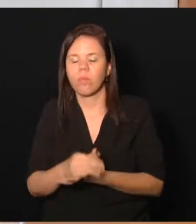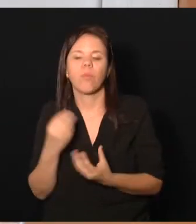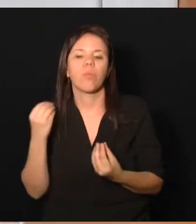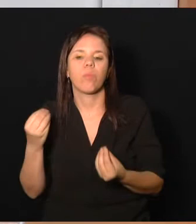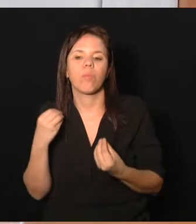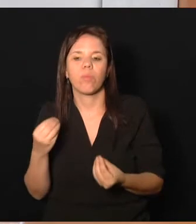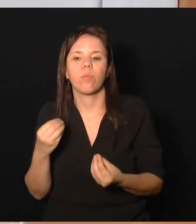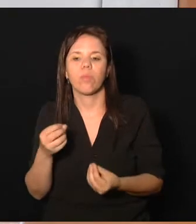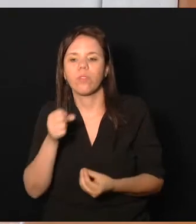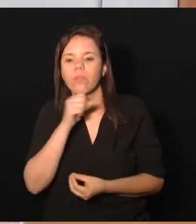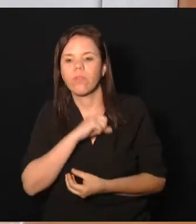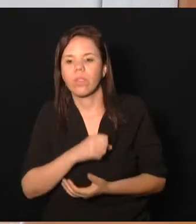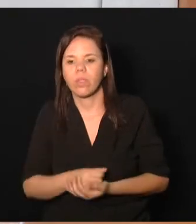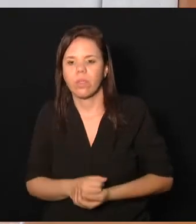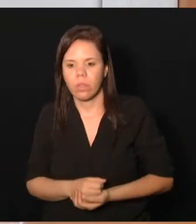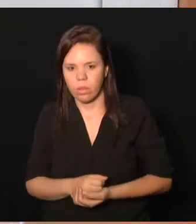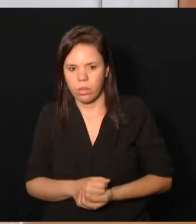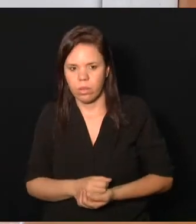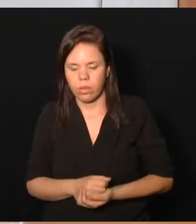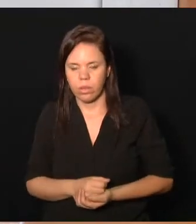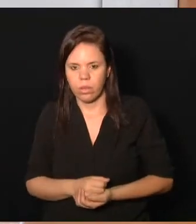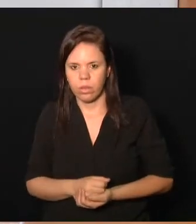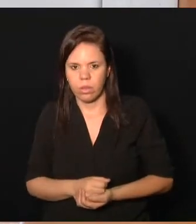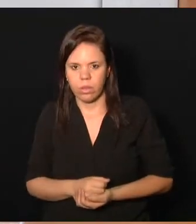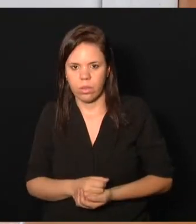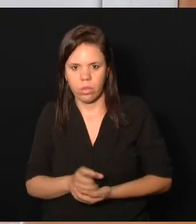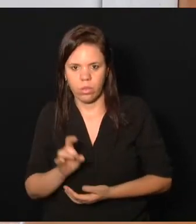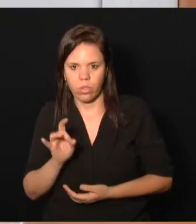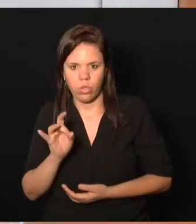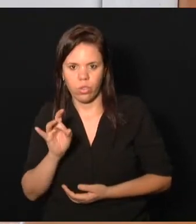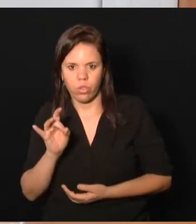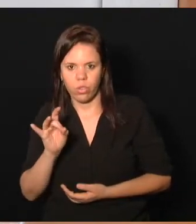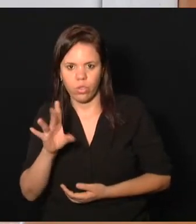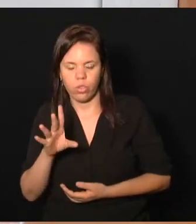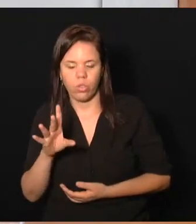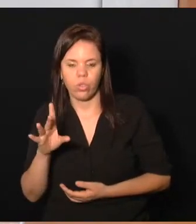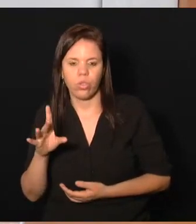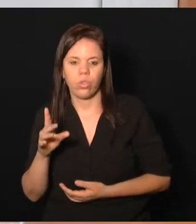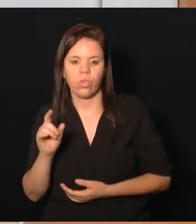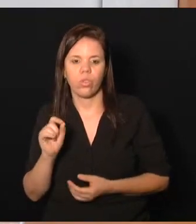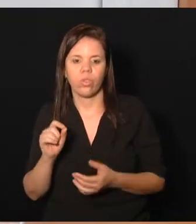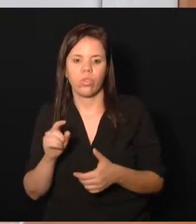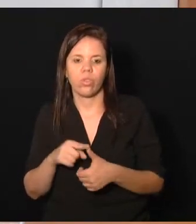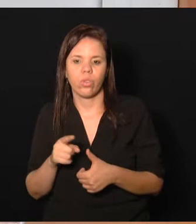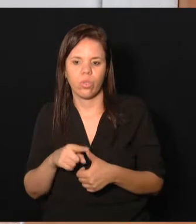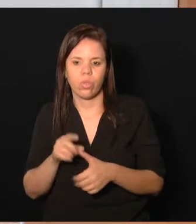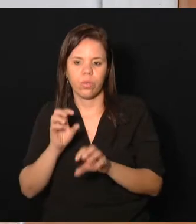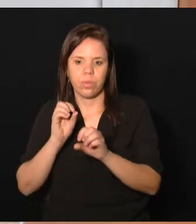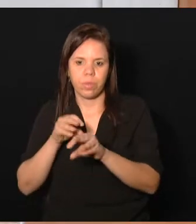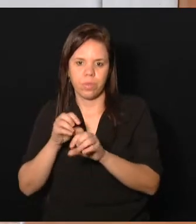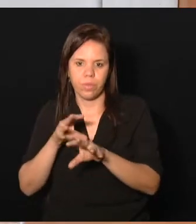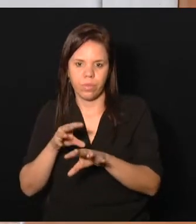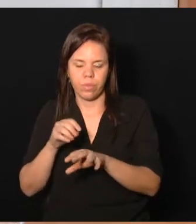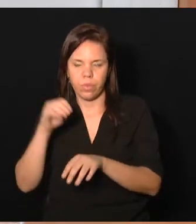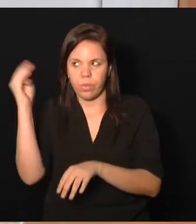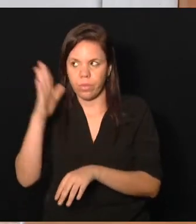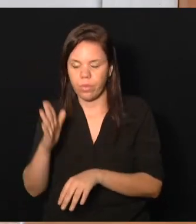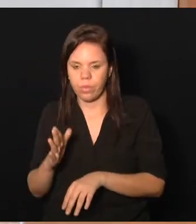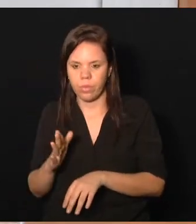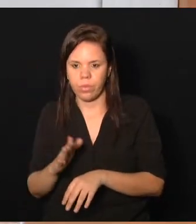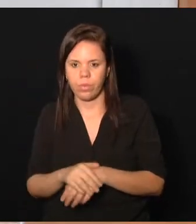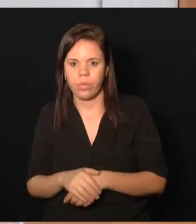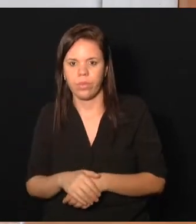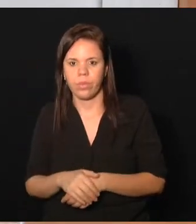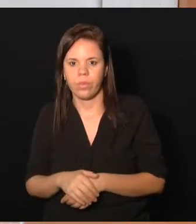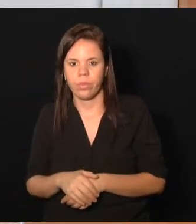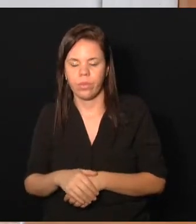gente envelhece? É só retrospectiva. Educação no Brasil.